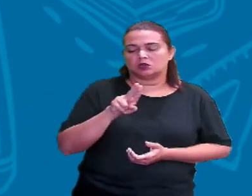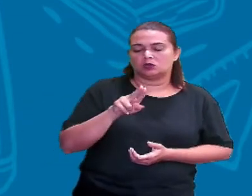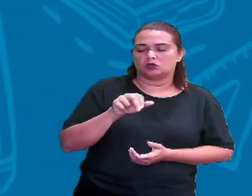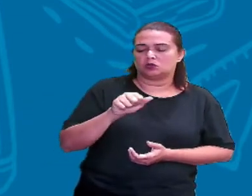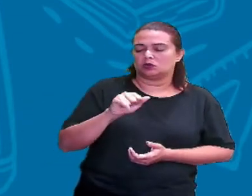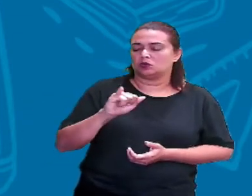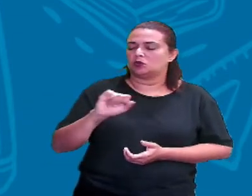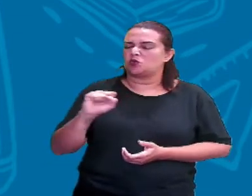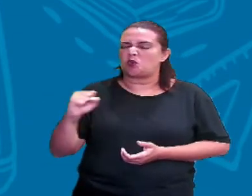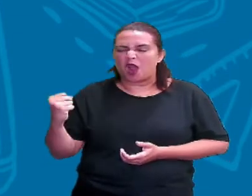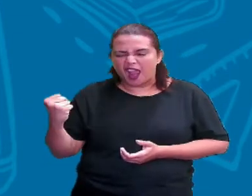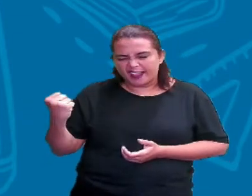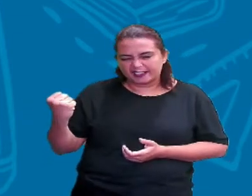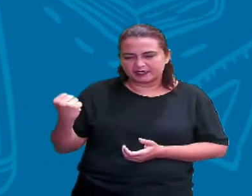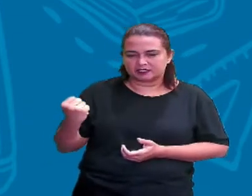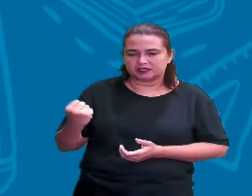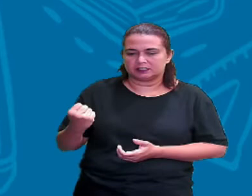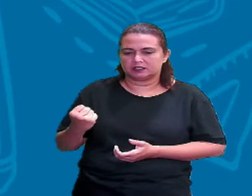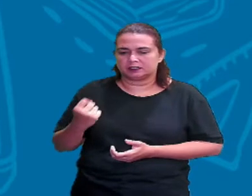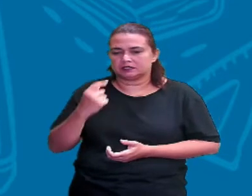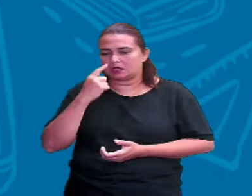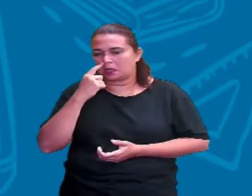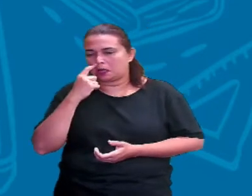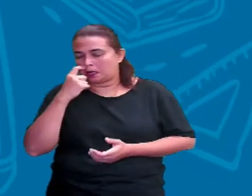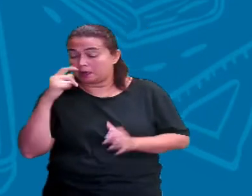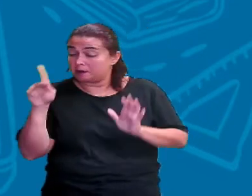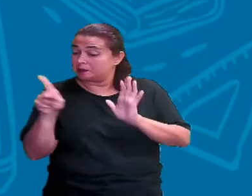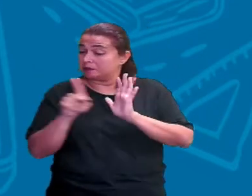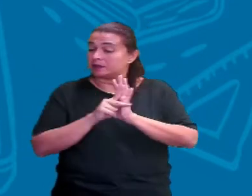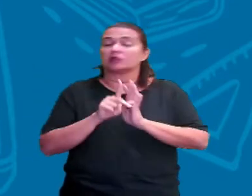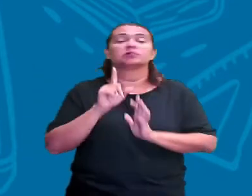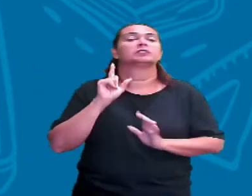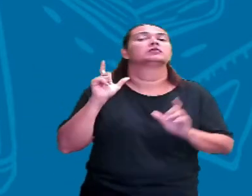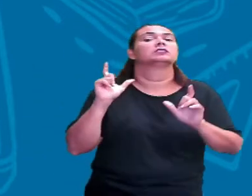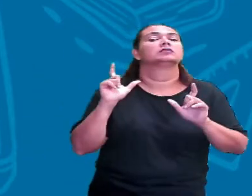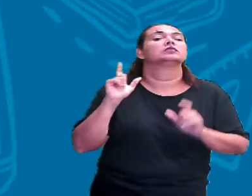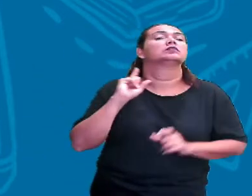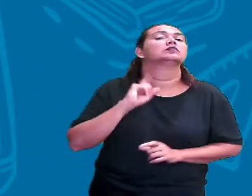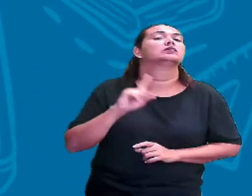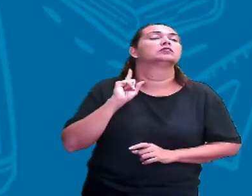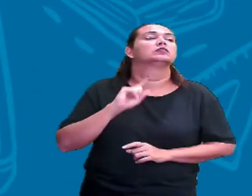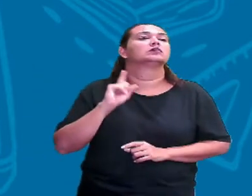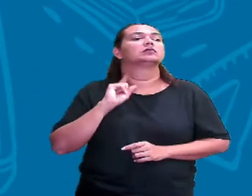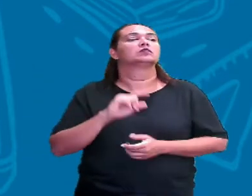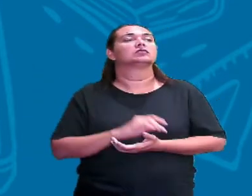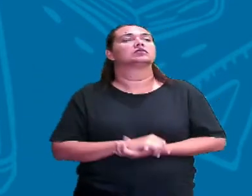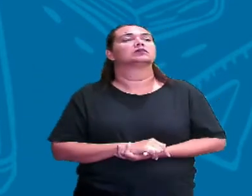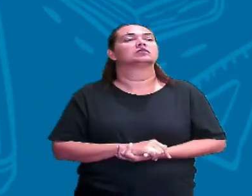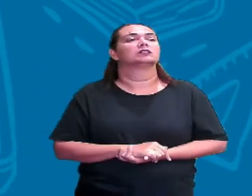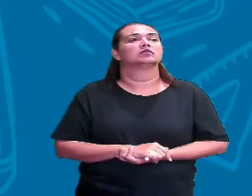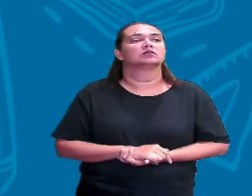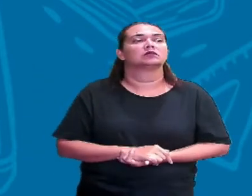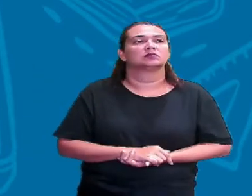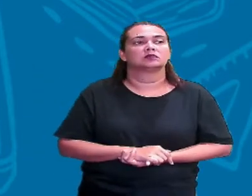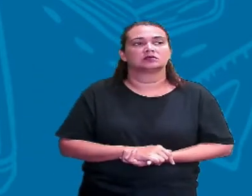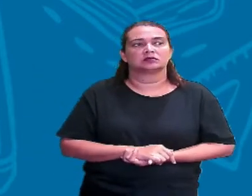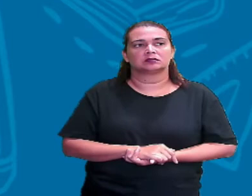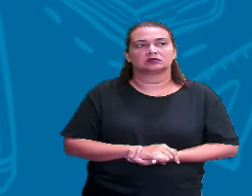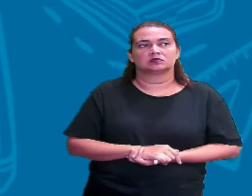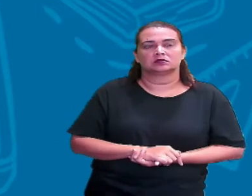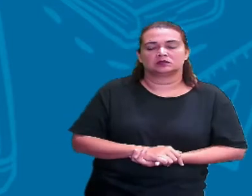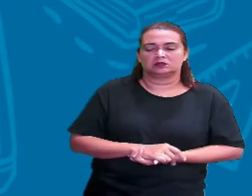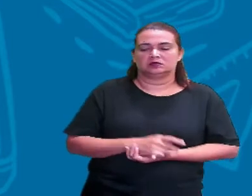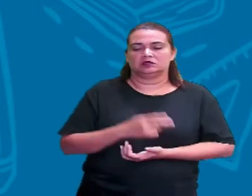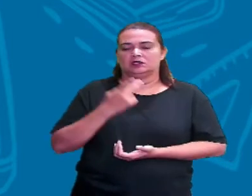mineiro. E o dicionário de mineirês diz o seguinte: litro de leite é litro de